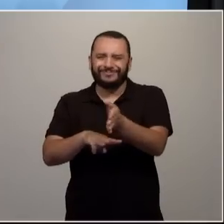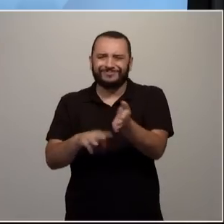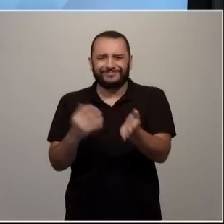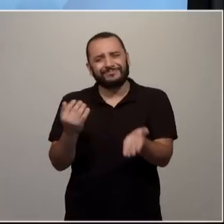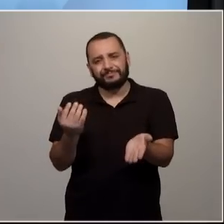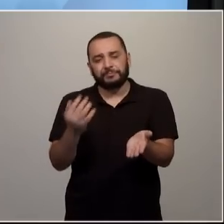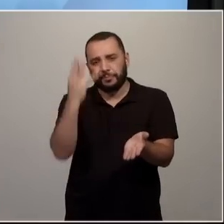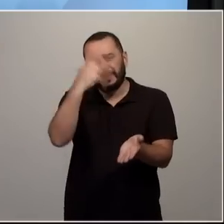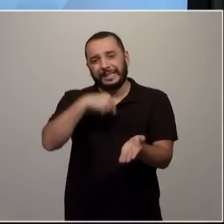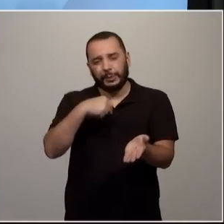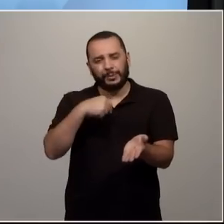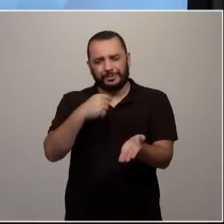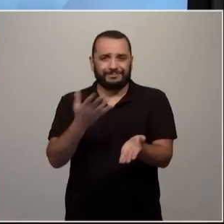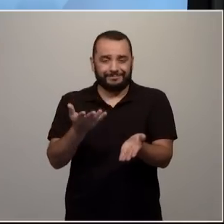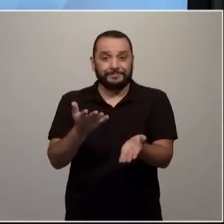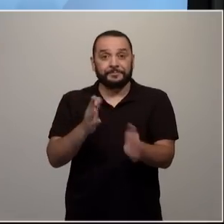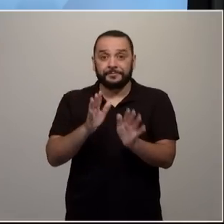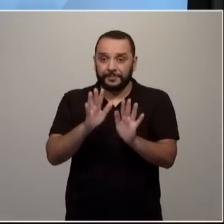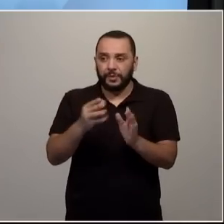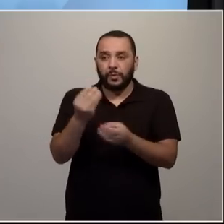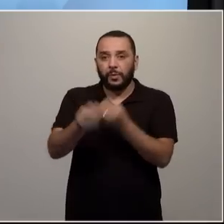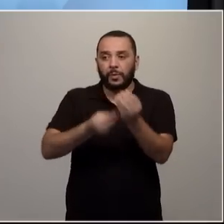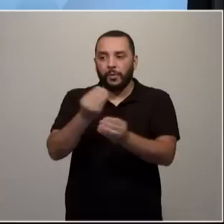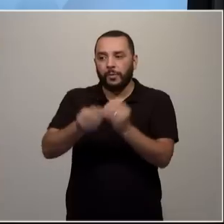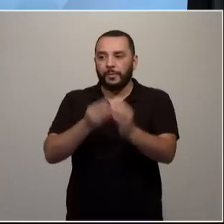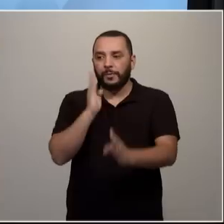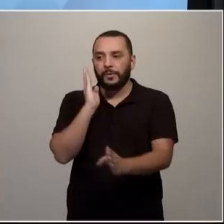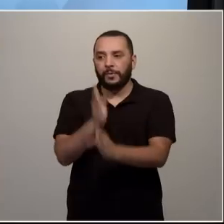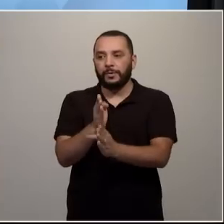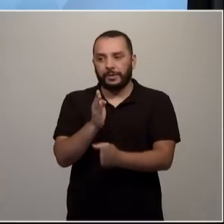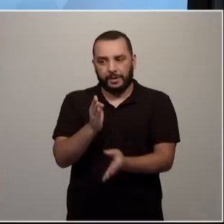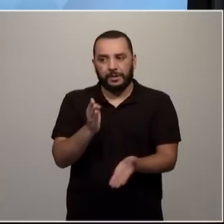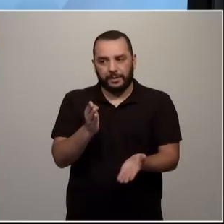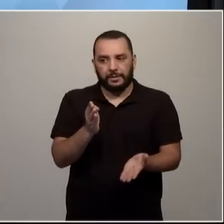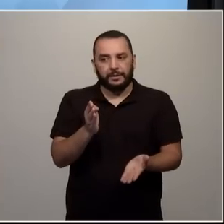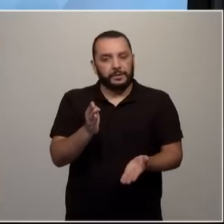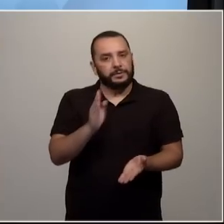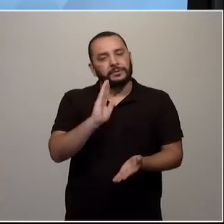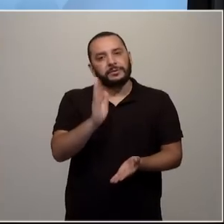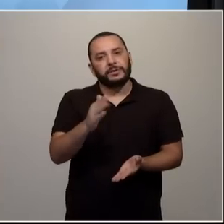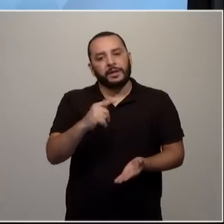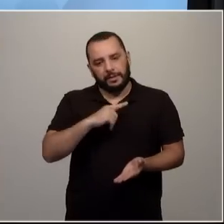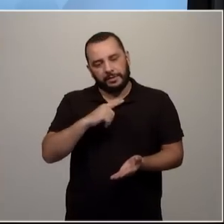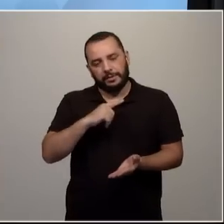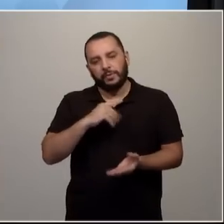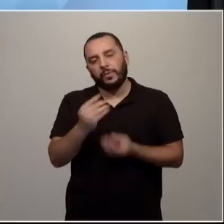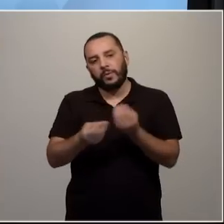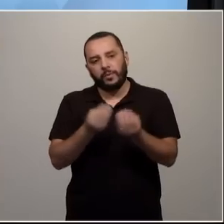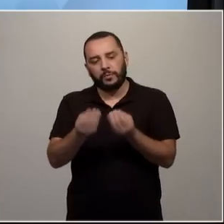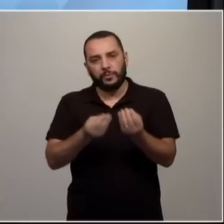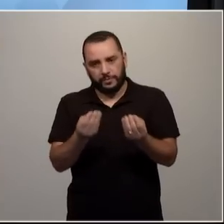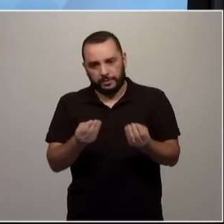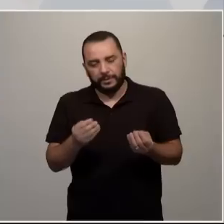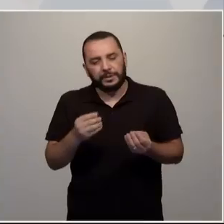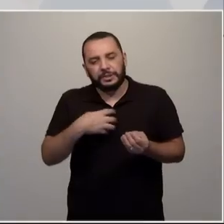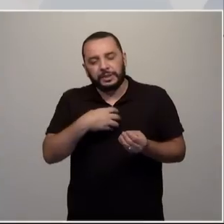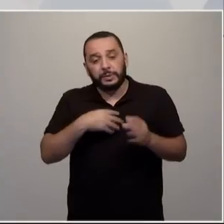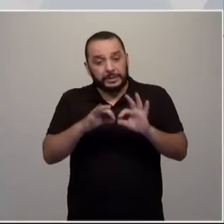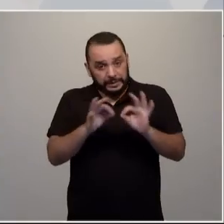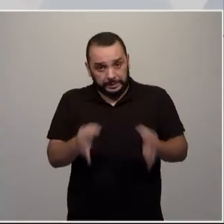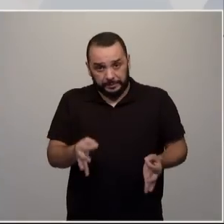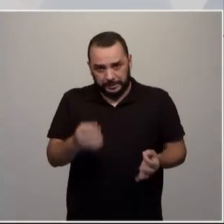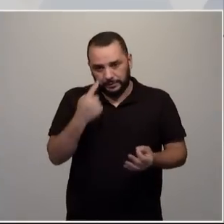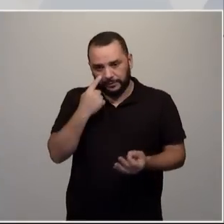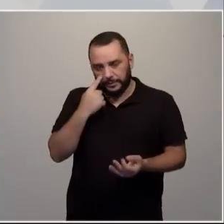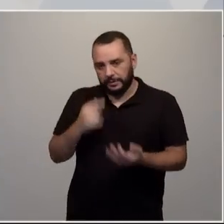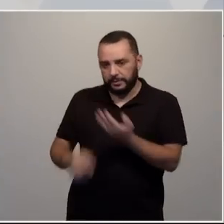uma maneira simples de achar qual é o alfa que faz esse jogo para a gente. E essa maneira simples usa